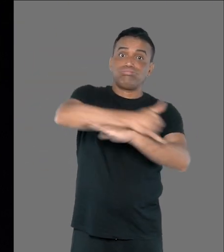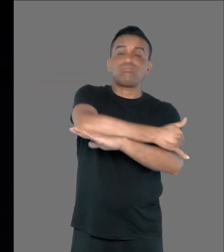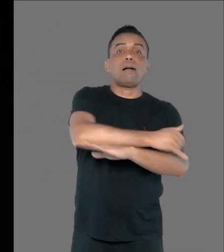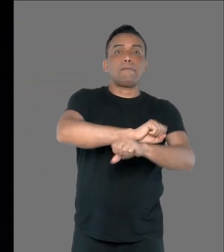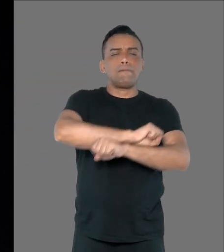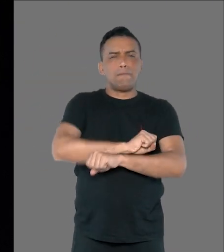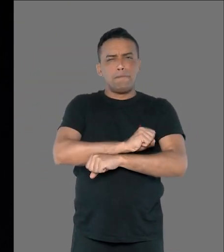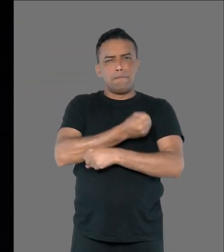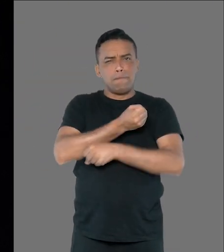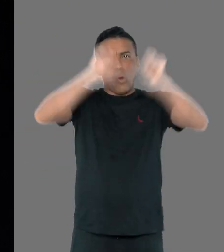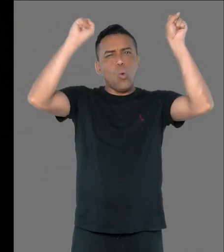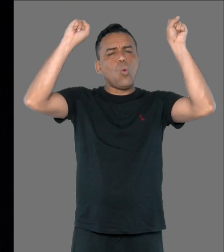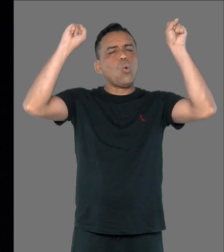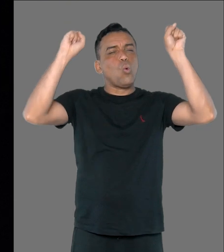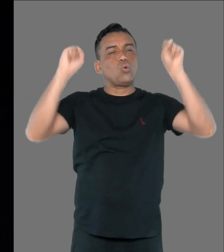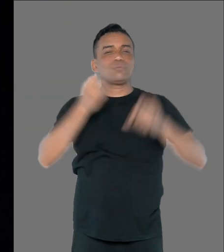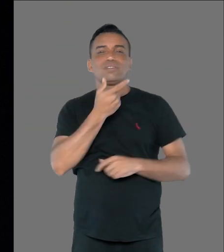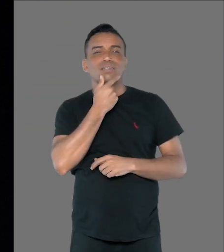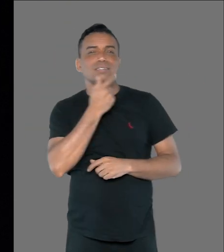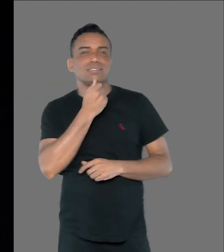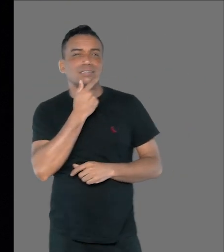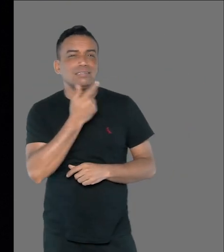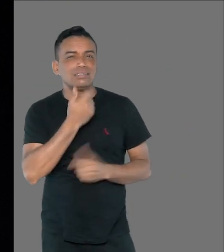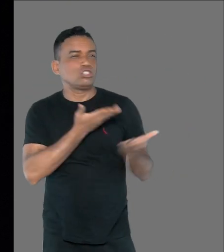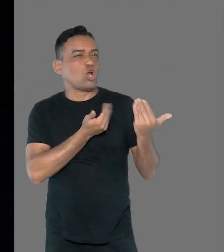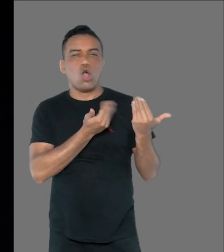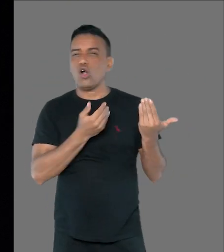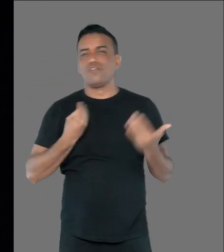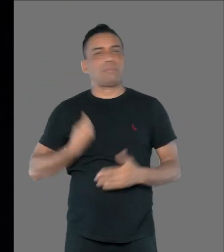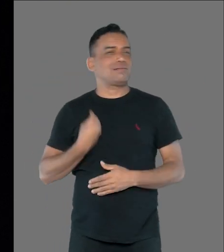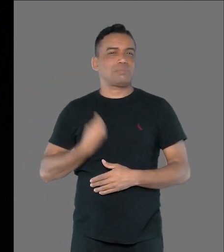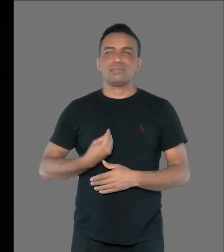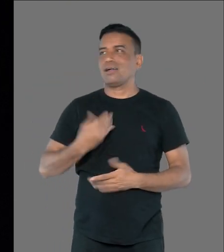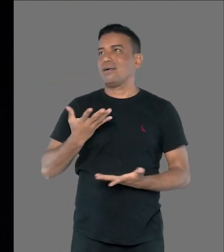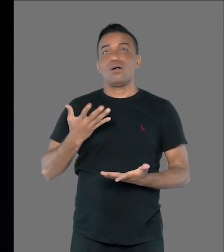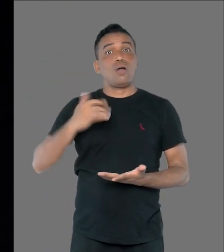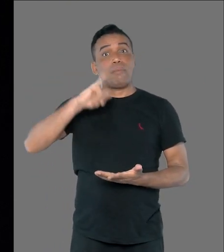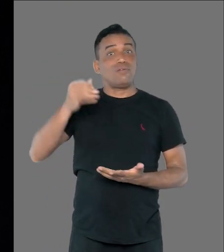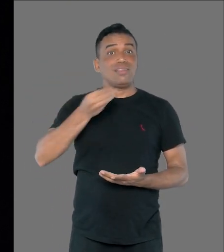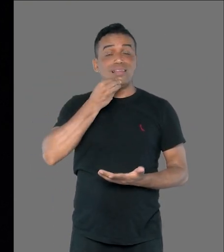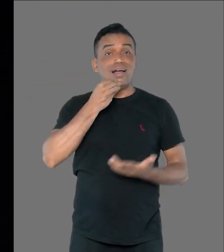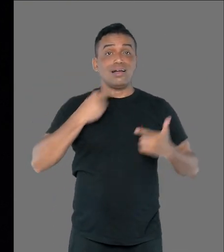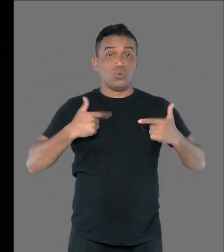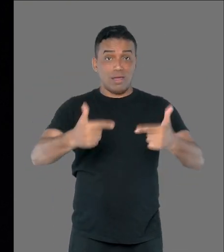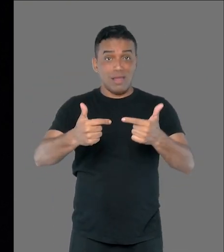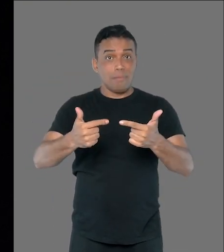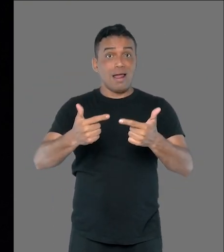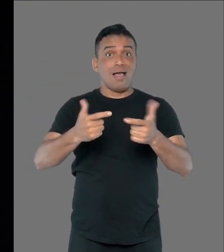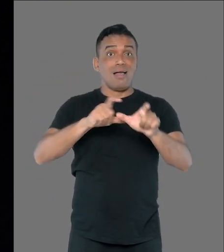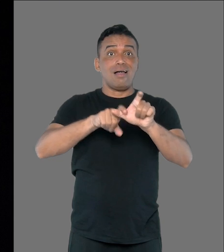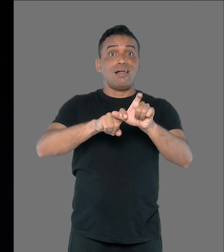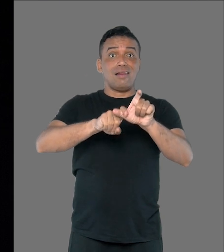que realmente, né, teve uma belíssima participação e que estava aproveitando a guerra para se emancipar da família, ele